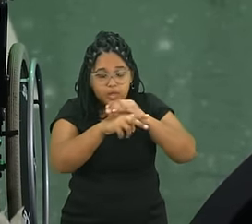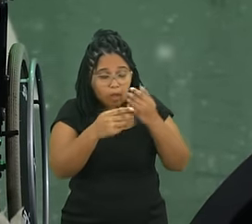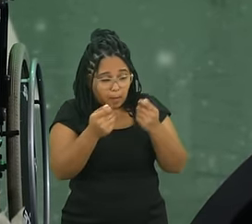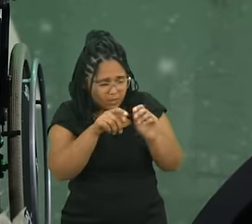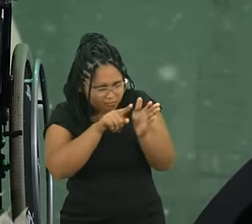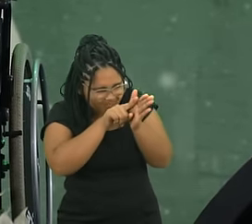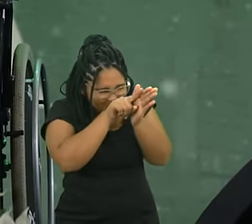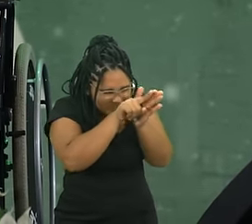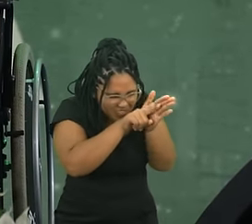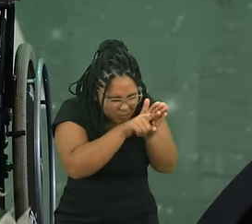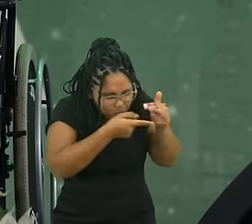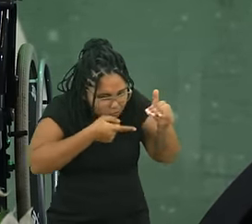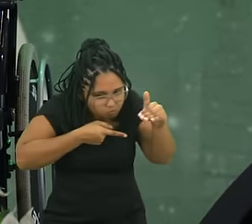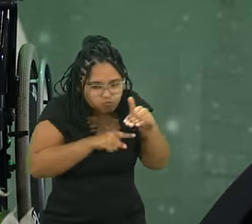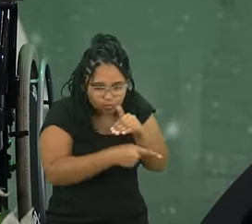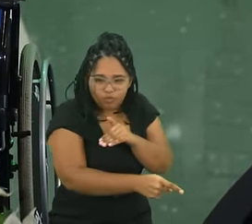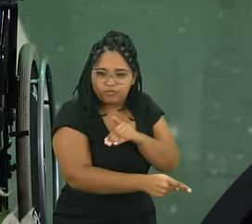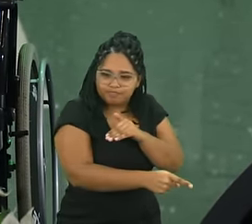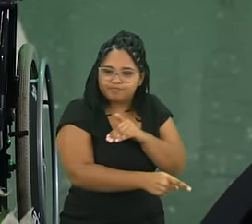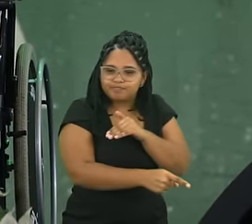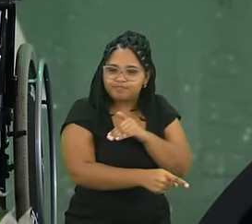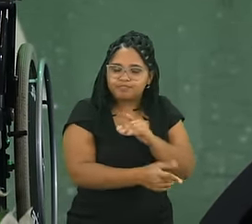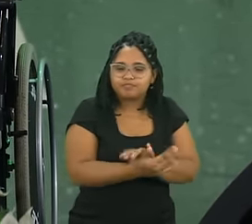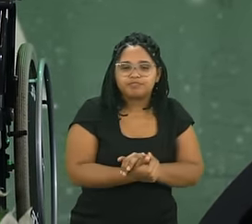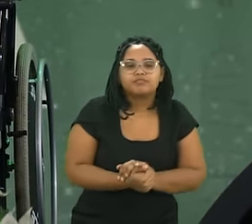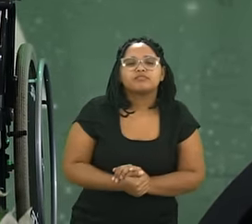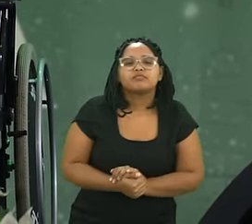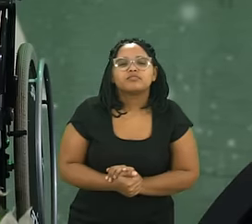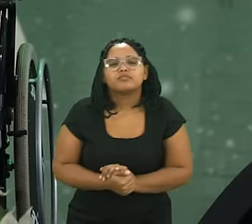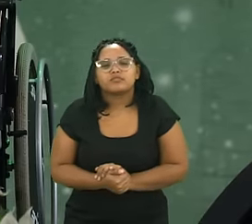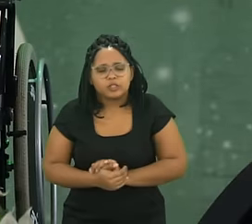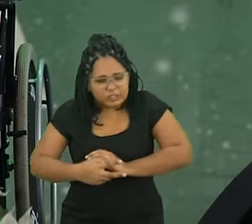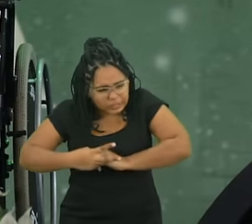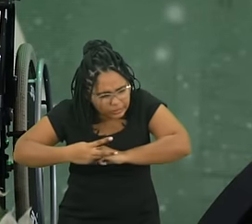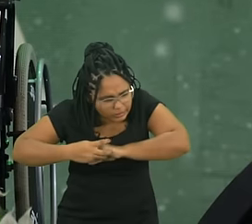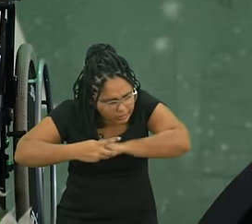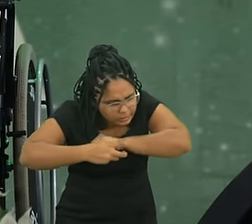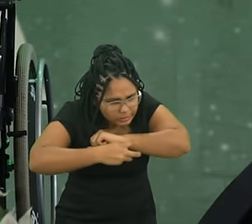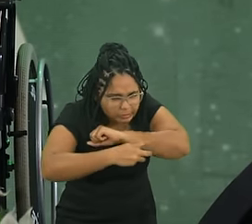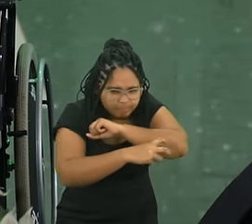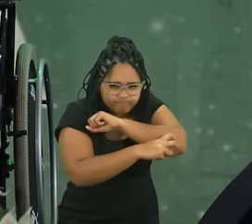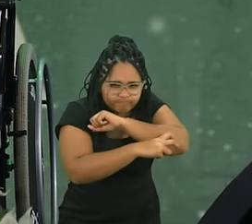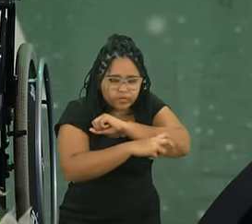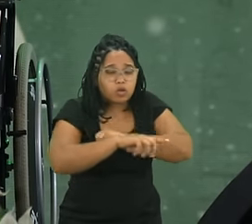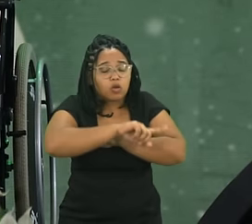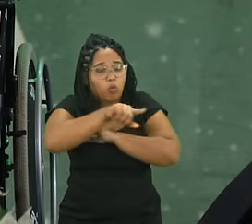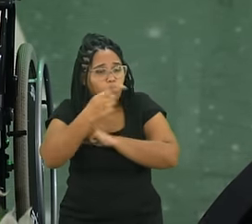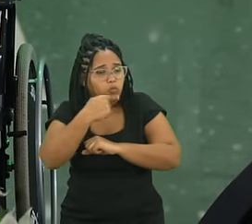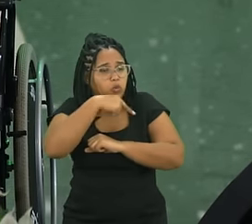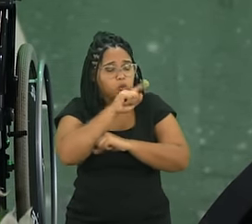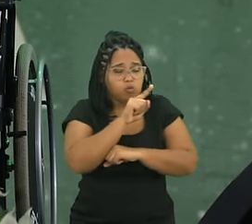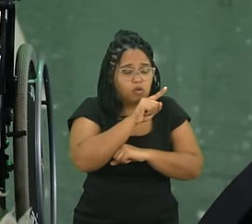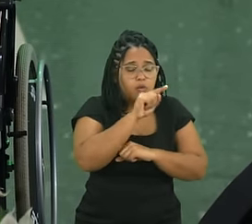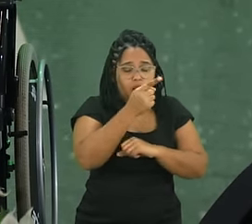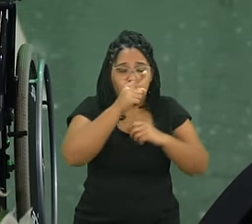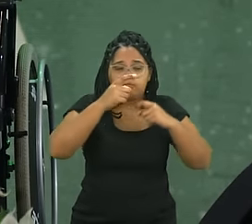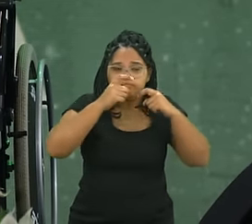analisar com mais profundidade. E ali nós fomos para o laboratório e fizemos a